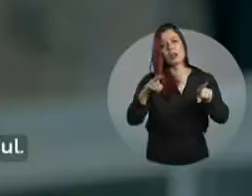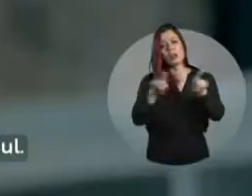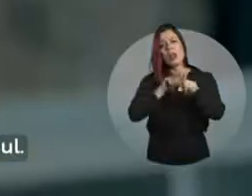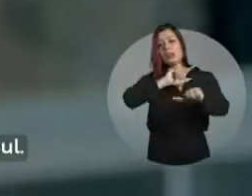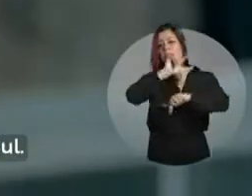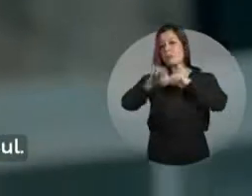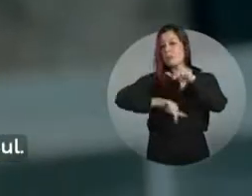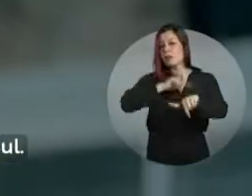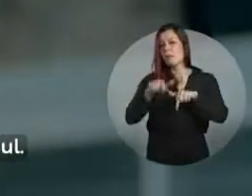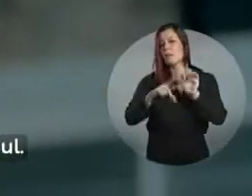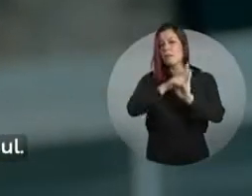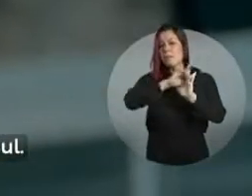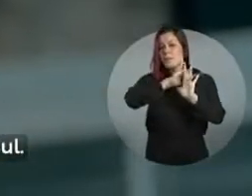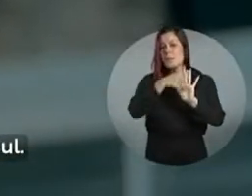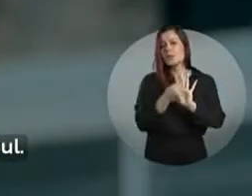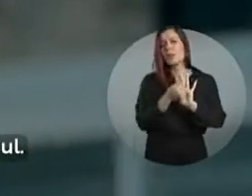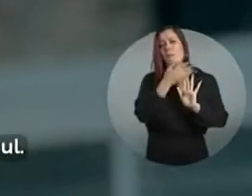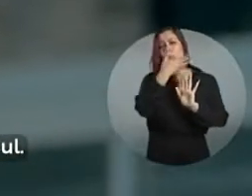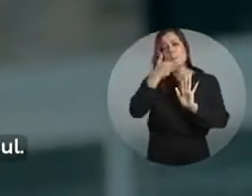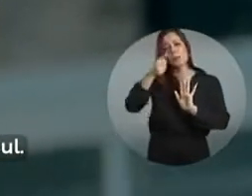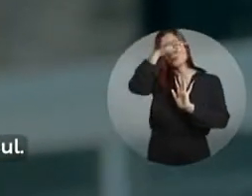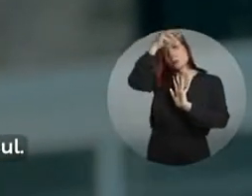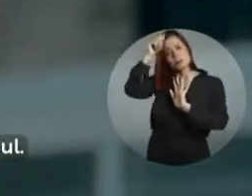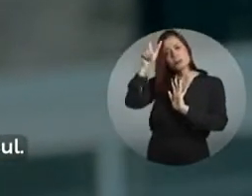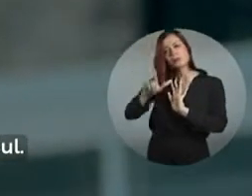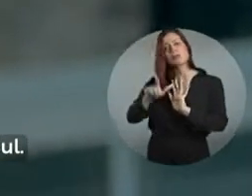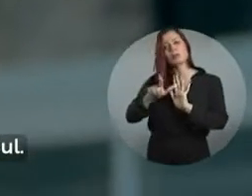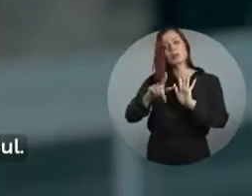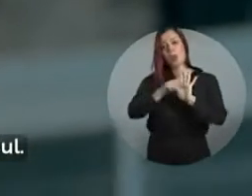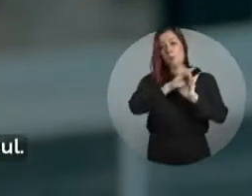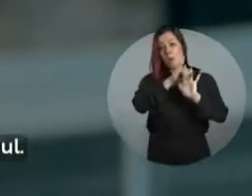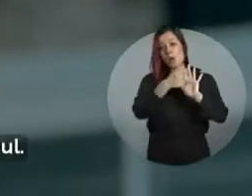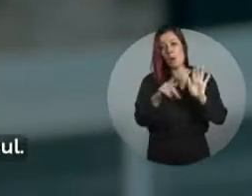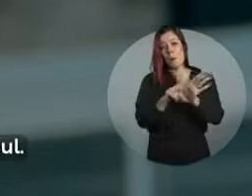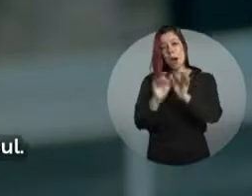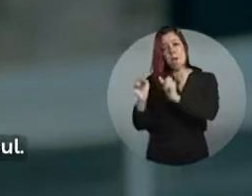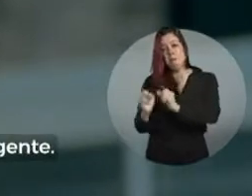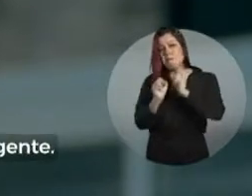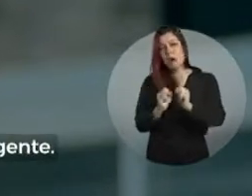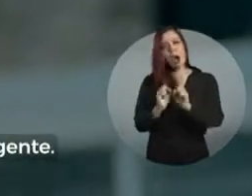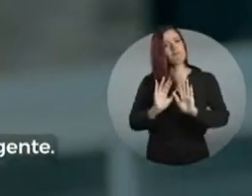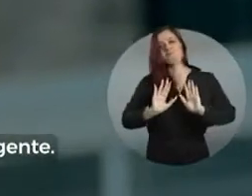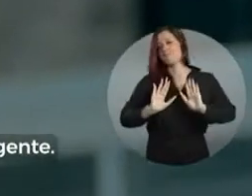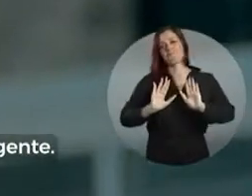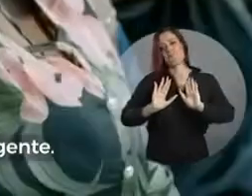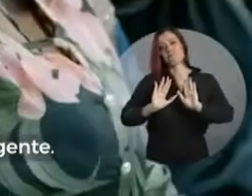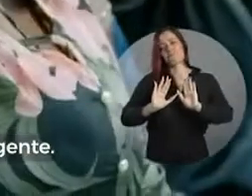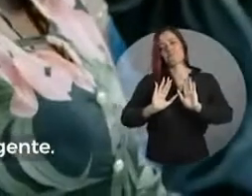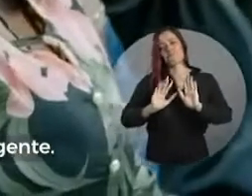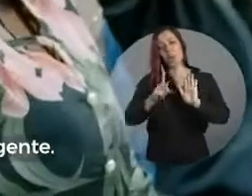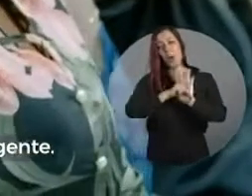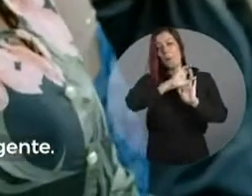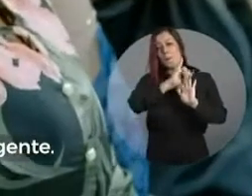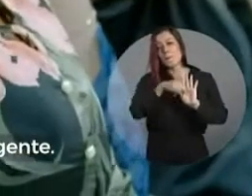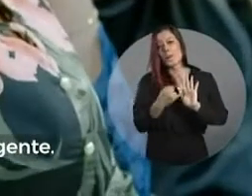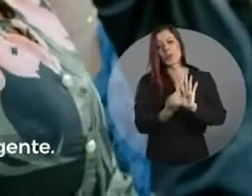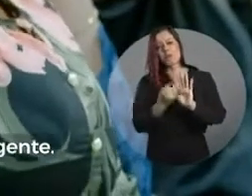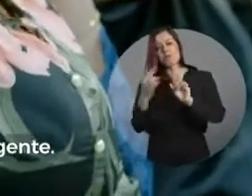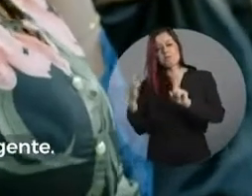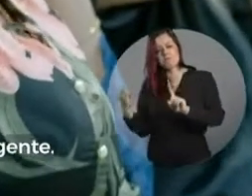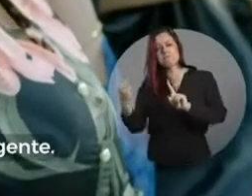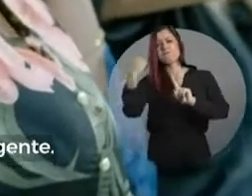seu interesse em trabalhar por um projeto pelo Mato Grosso do Sul. Não é um projeto de poder, é um